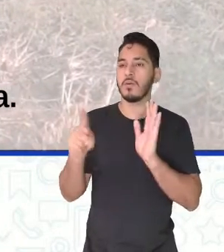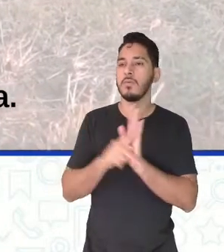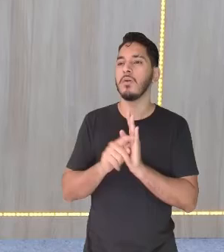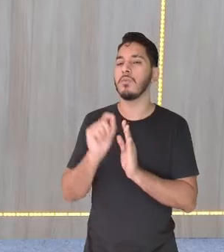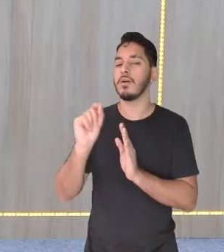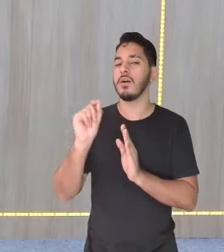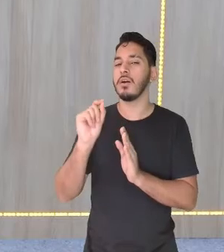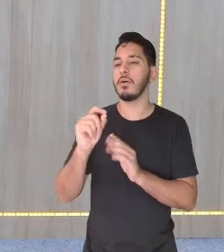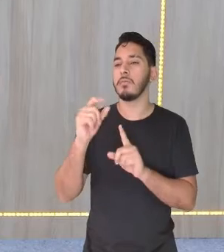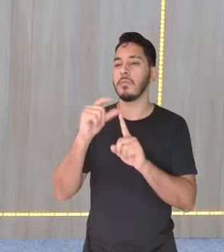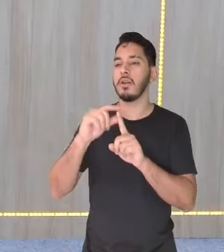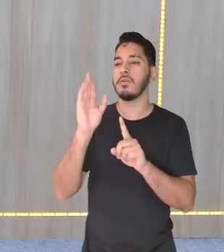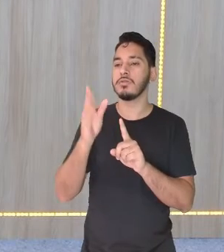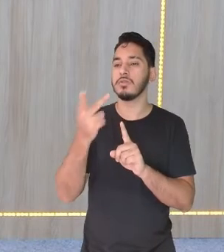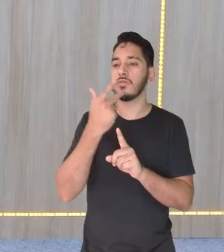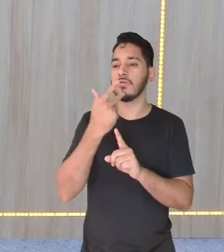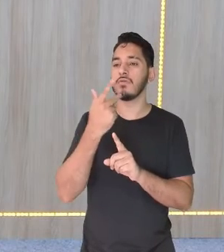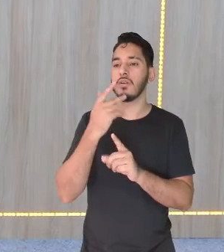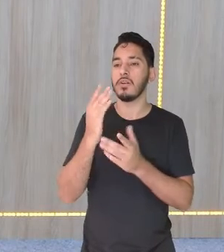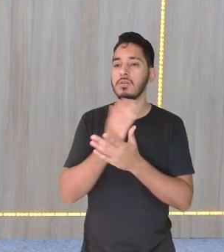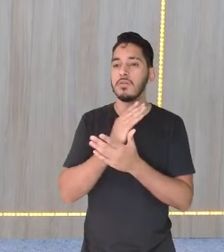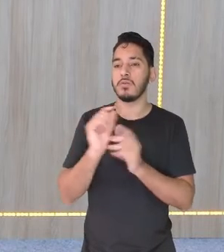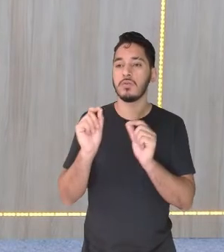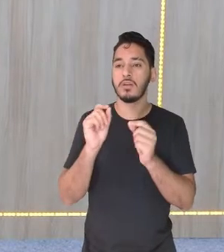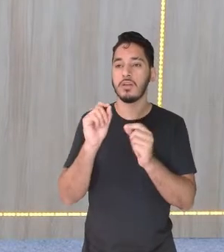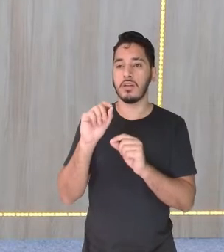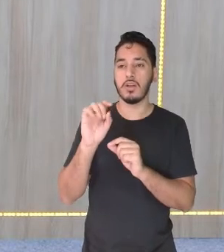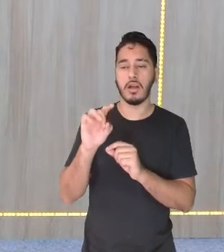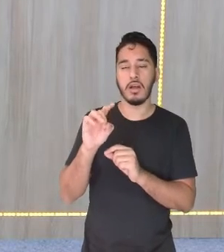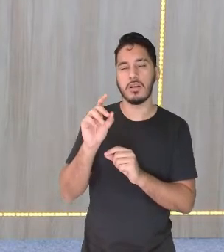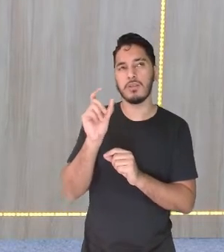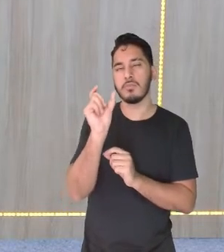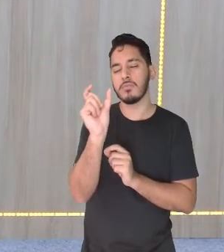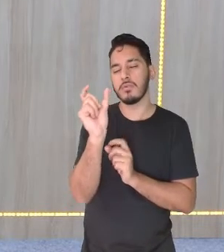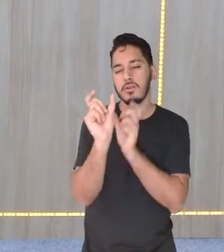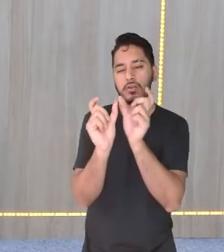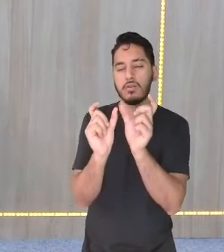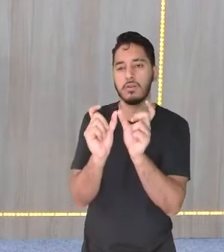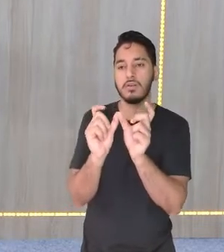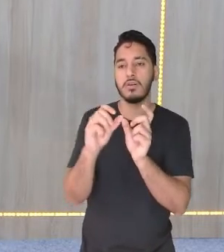já vai dizendo, né? Pega um pedacinho, no iníciozinho de cada palavrinha, né?